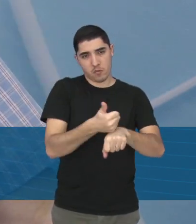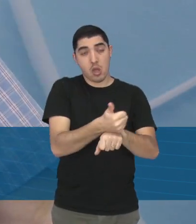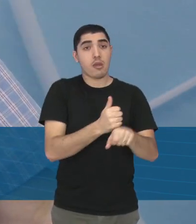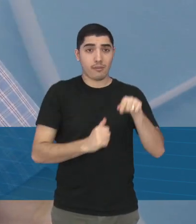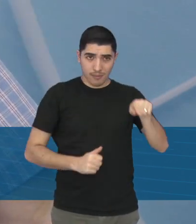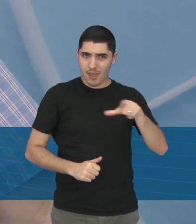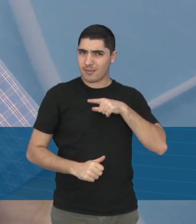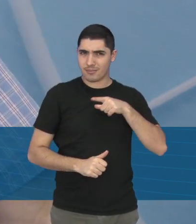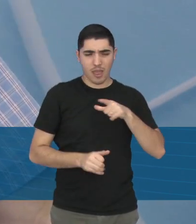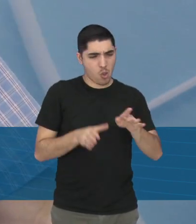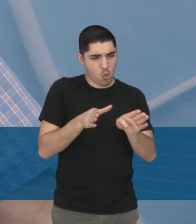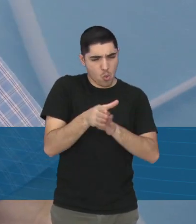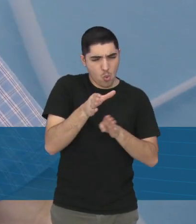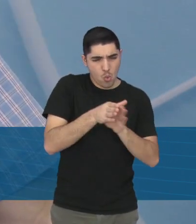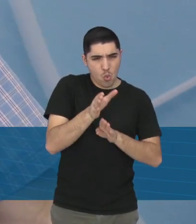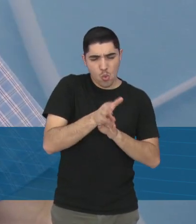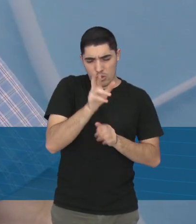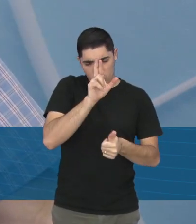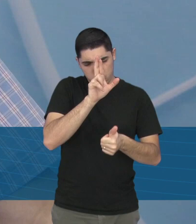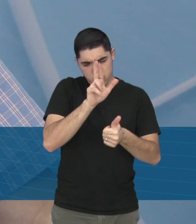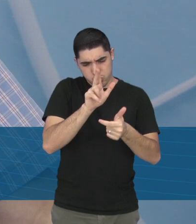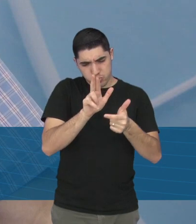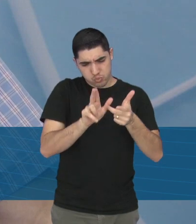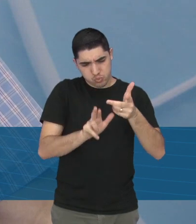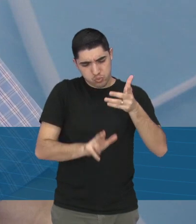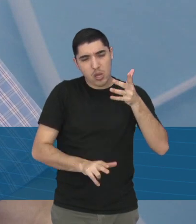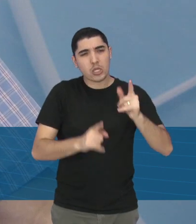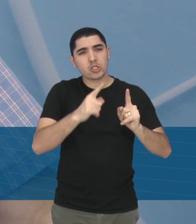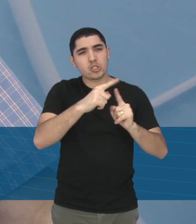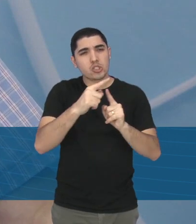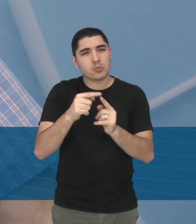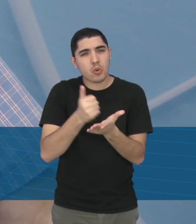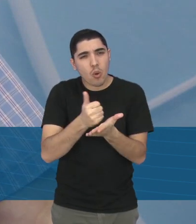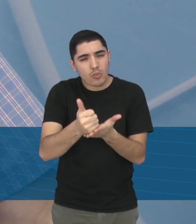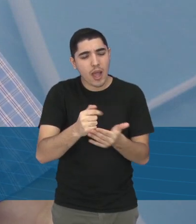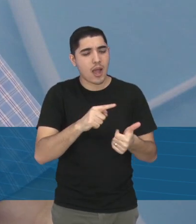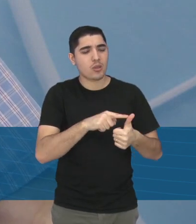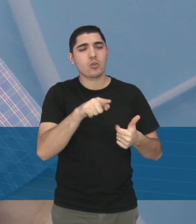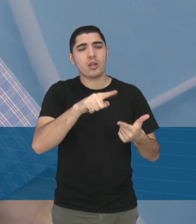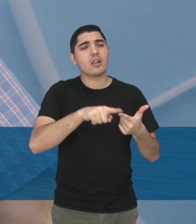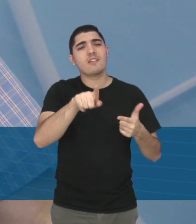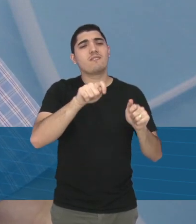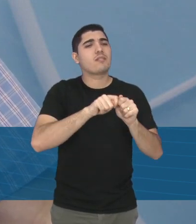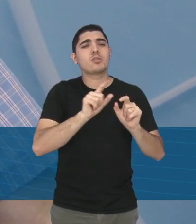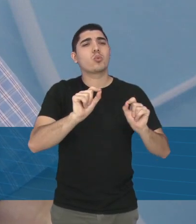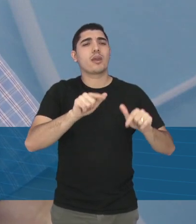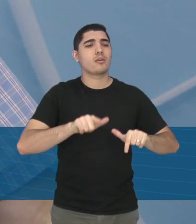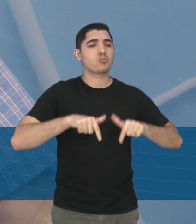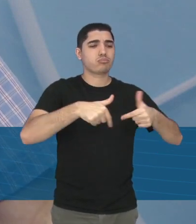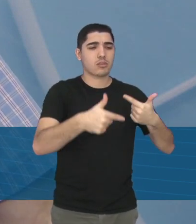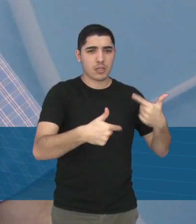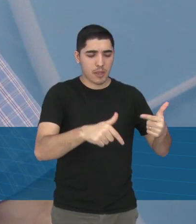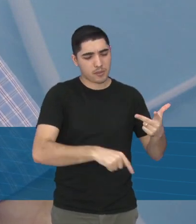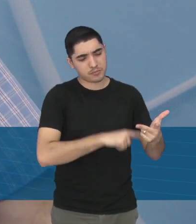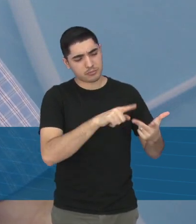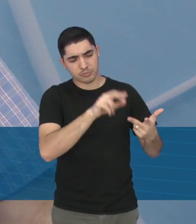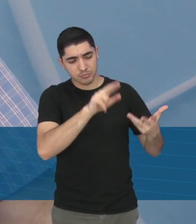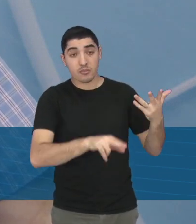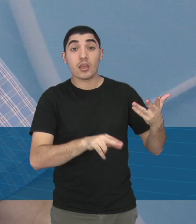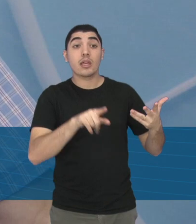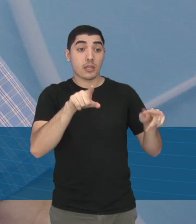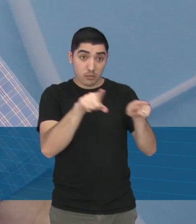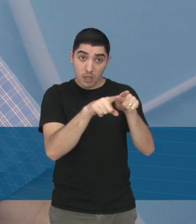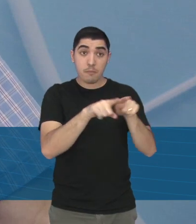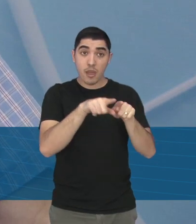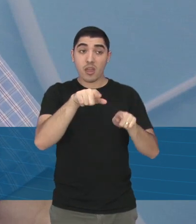muitas orientações sobre todos esses modelos de contratação, como ele vai exercer as funções dele, e tira essa molecada toda da